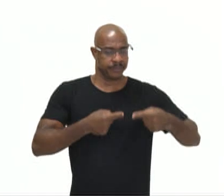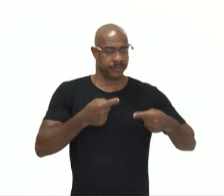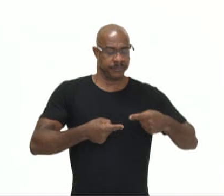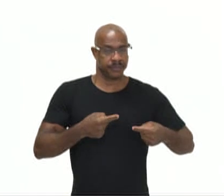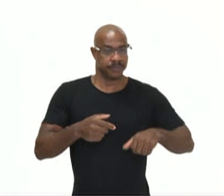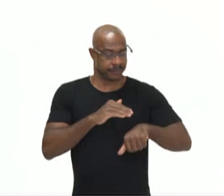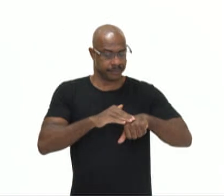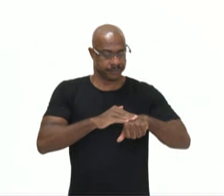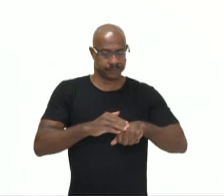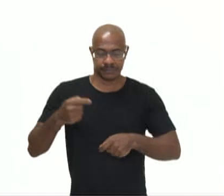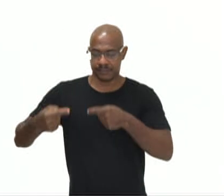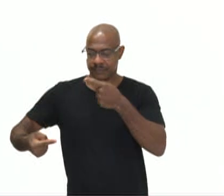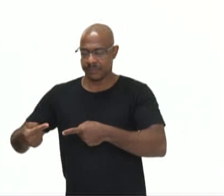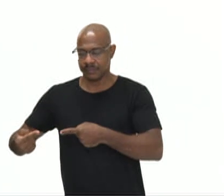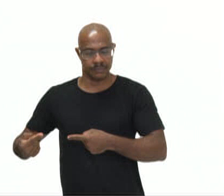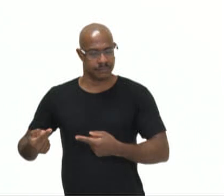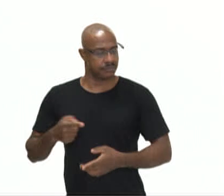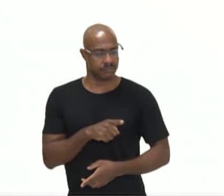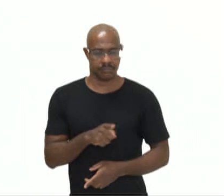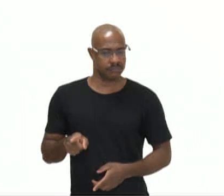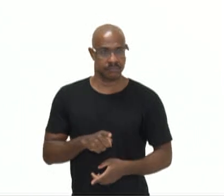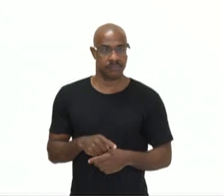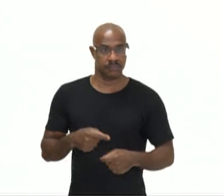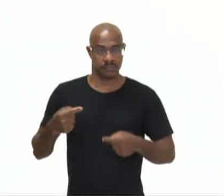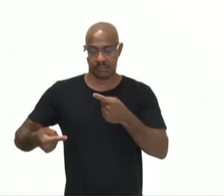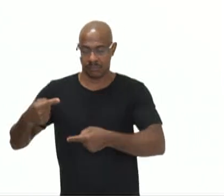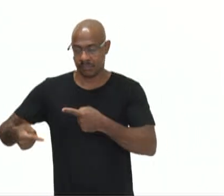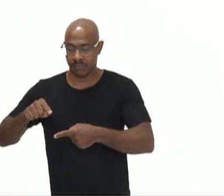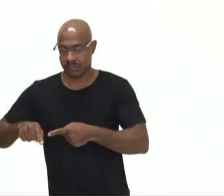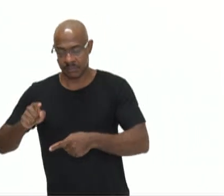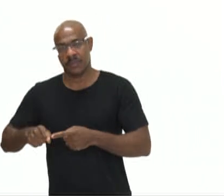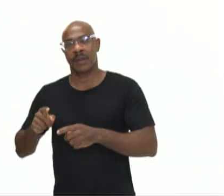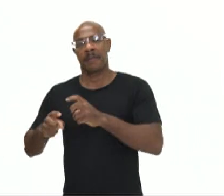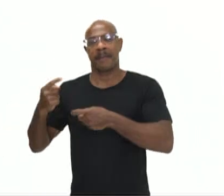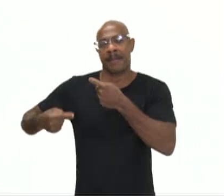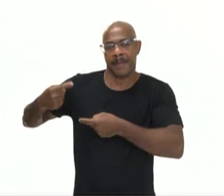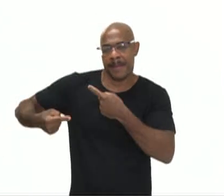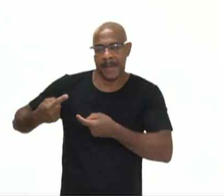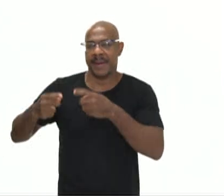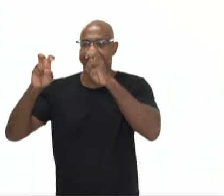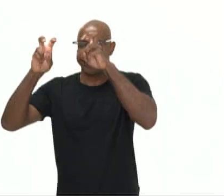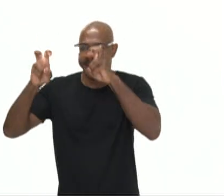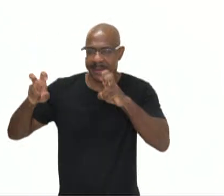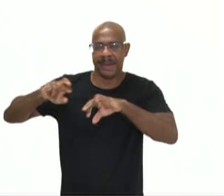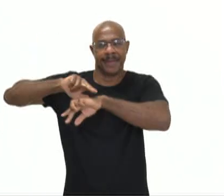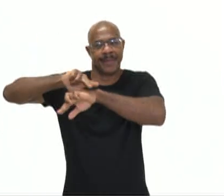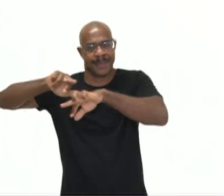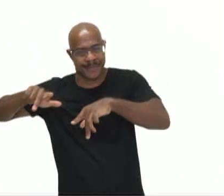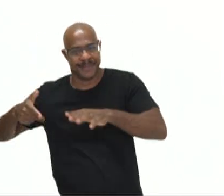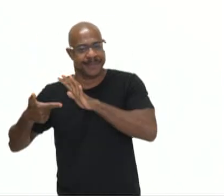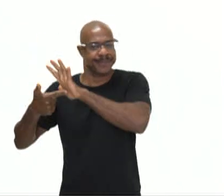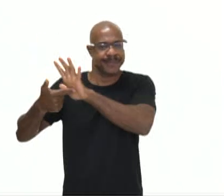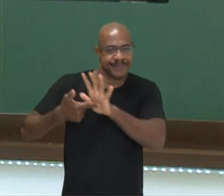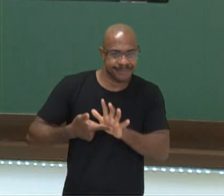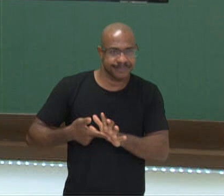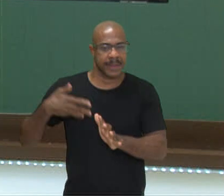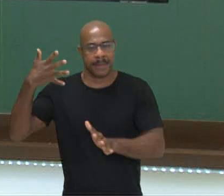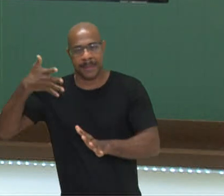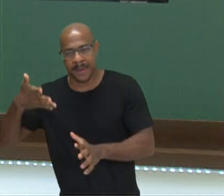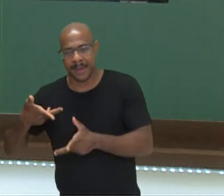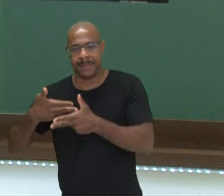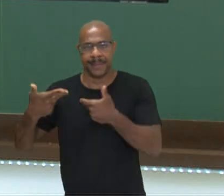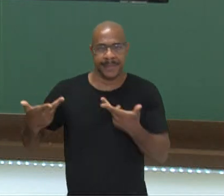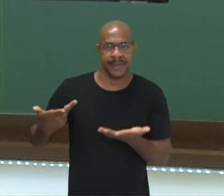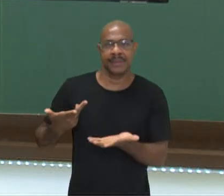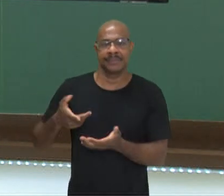e conversa? O debate tem um propósito que é discutir temas controversos. Então, o debate ele vai tratar de